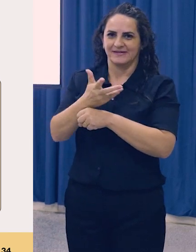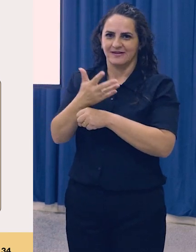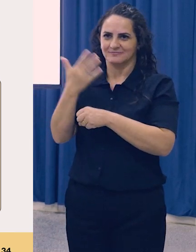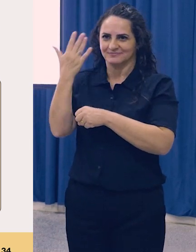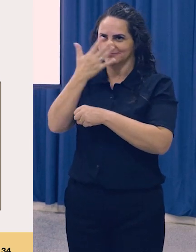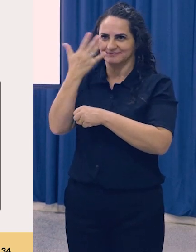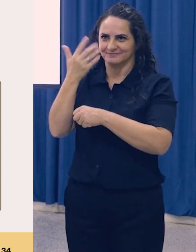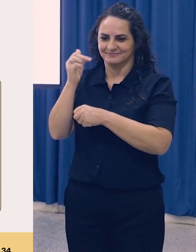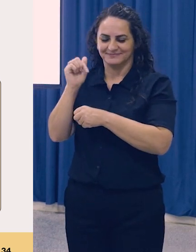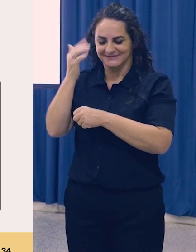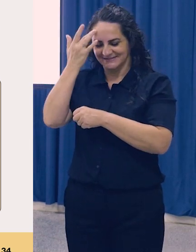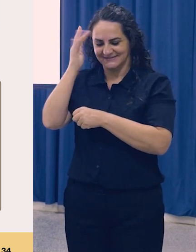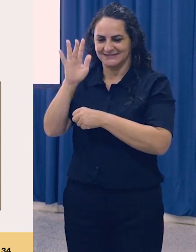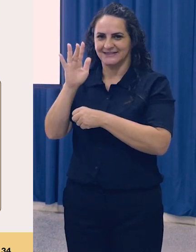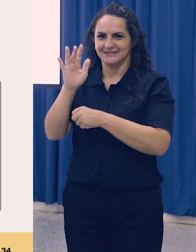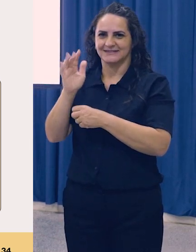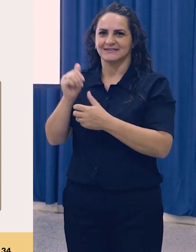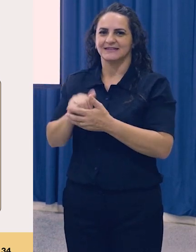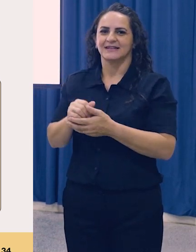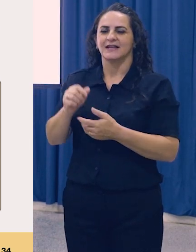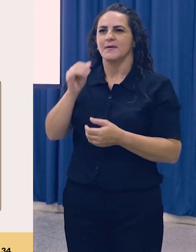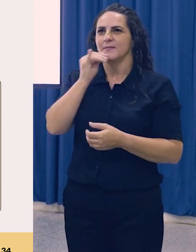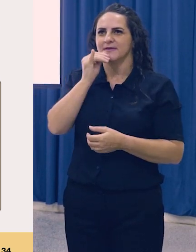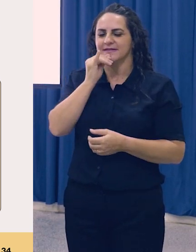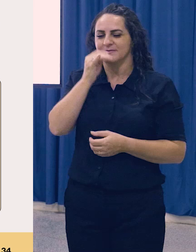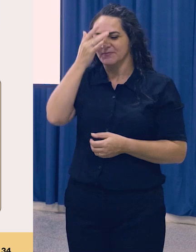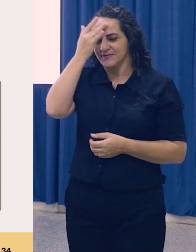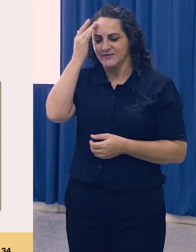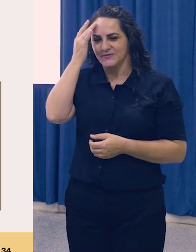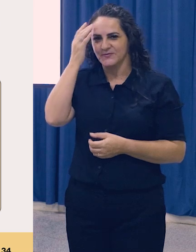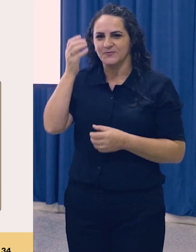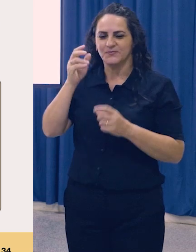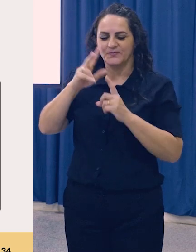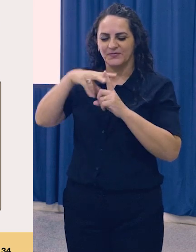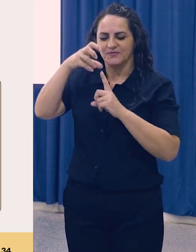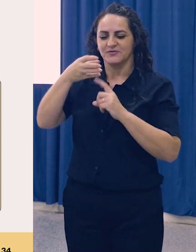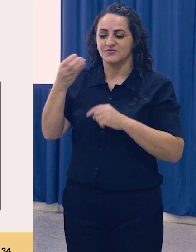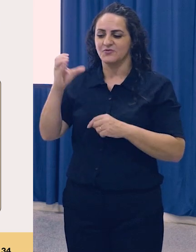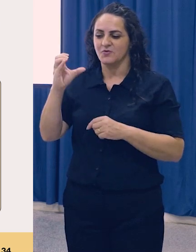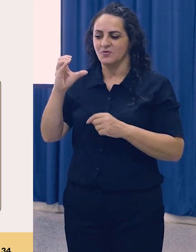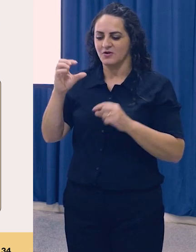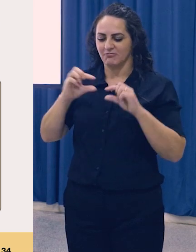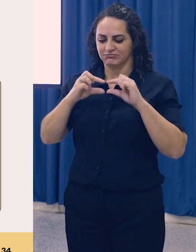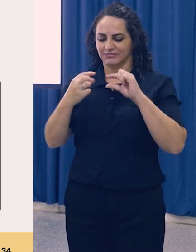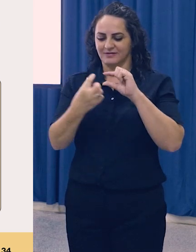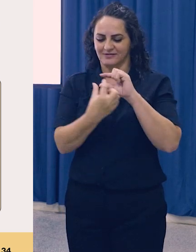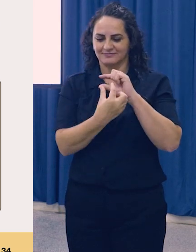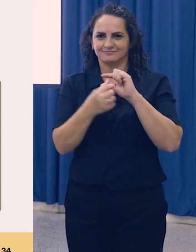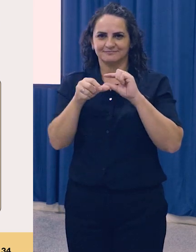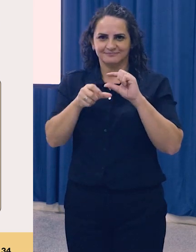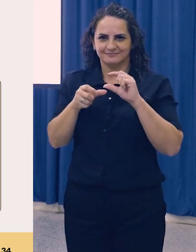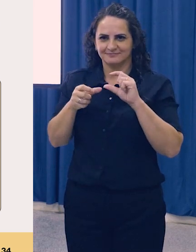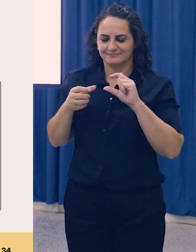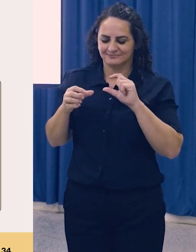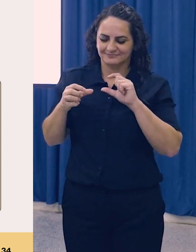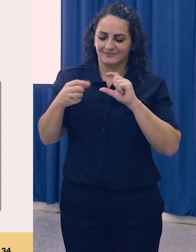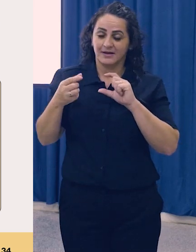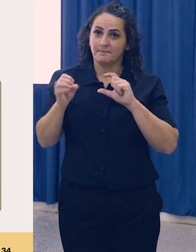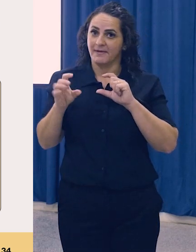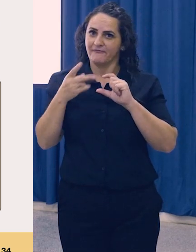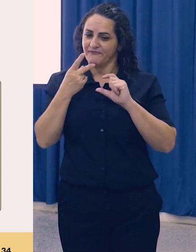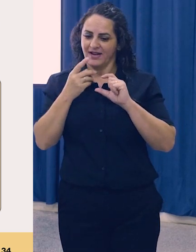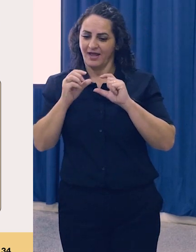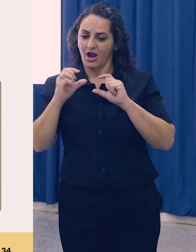mundo comum do filme. Então é alguém tomando uma Coca-Cola e a marca aparecendo. E no filme eles fazem essa brincadeira